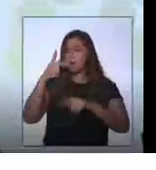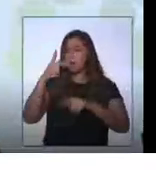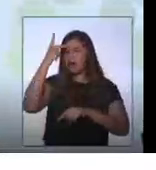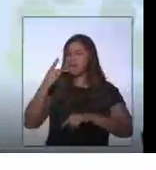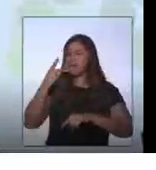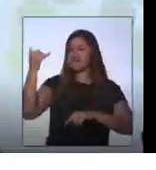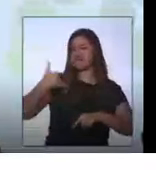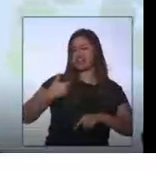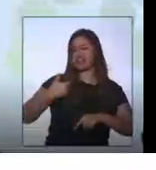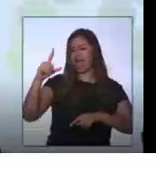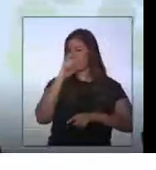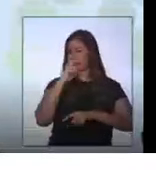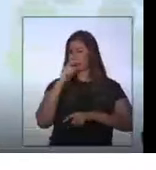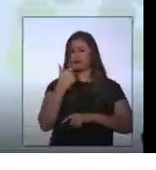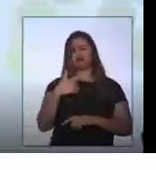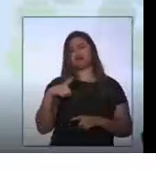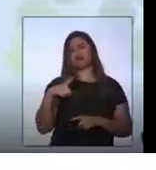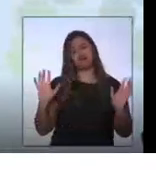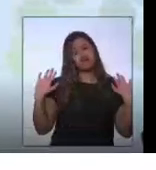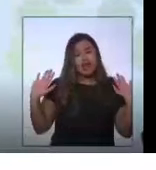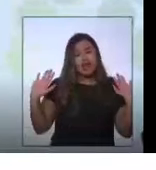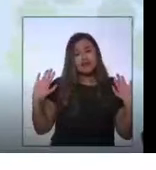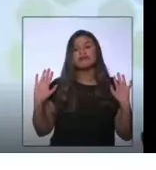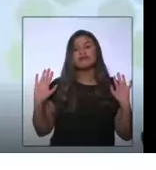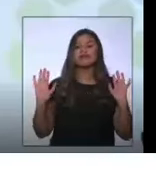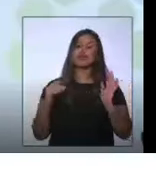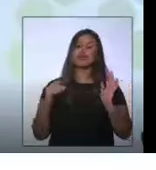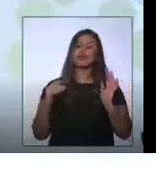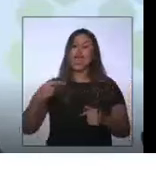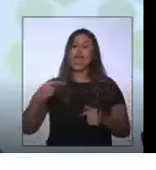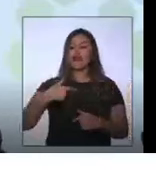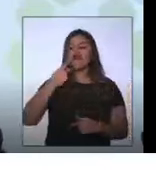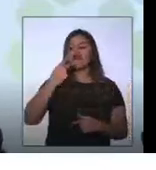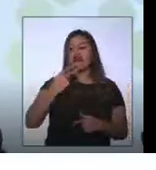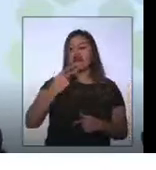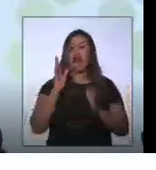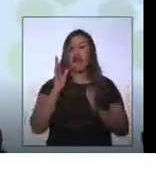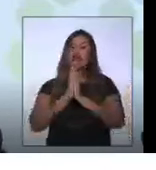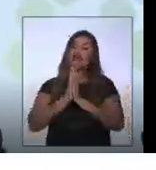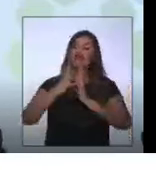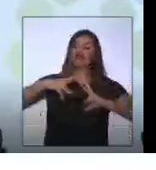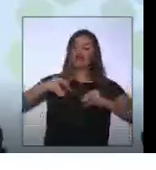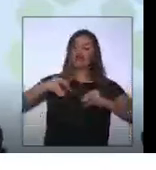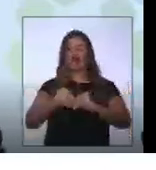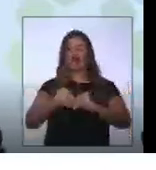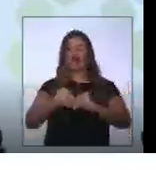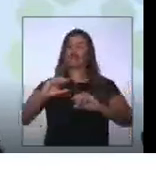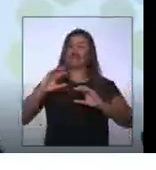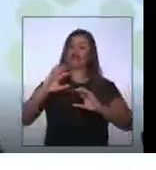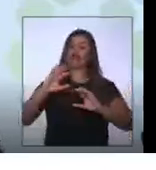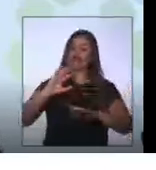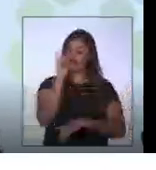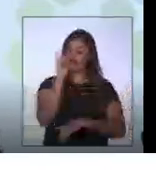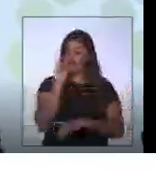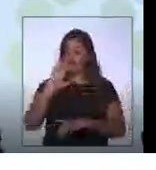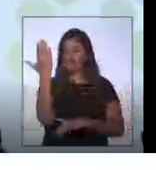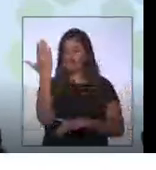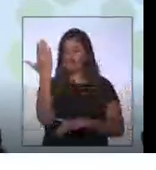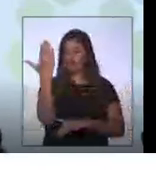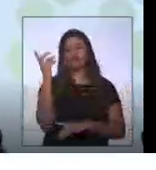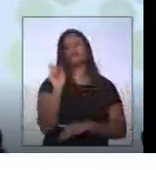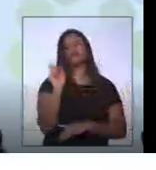de comunicação. Não estou aqui dizendo, por favor, que toda notícia seja falsa, mas você é uma pessoa